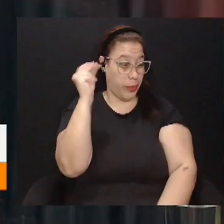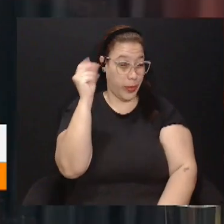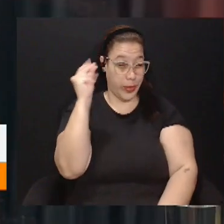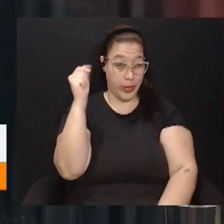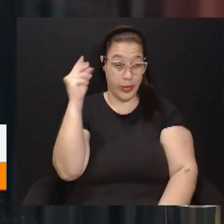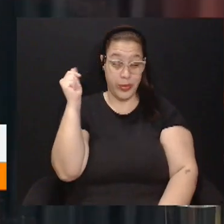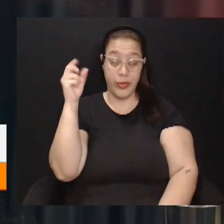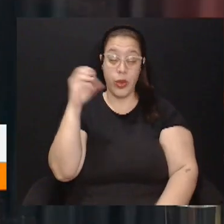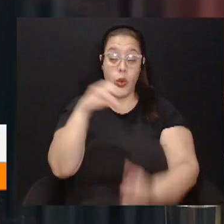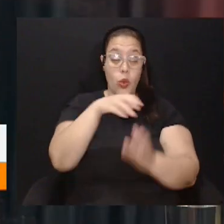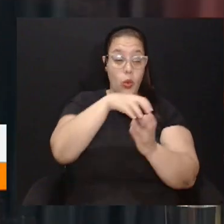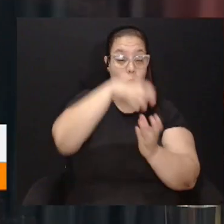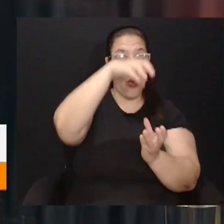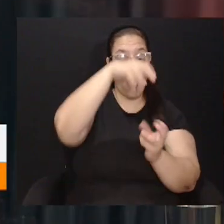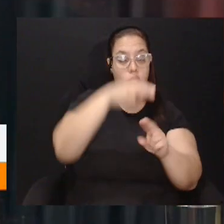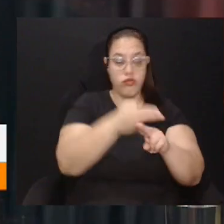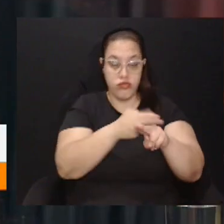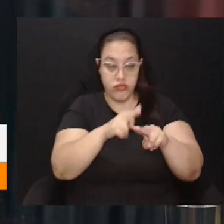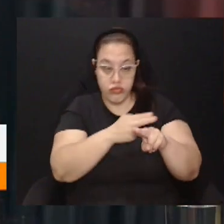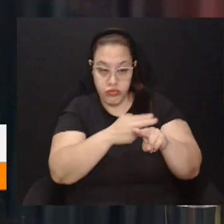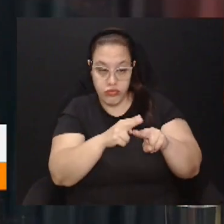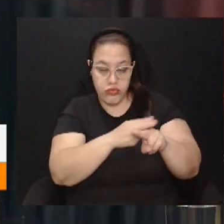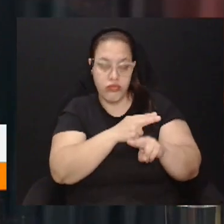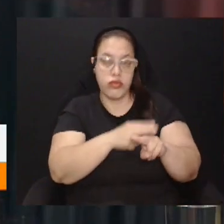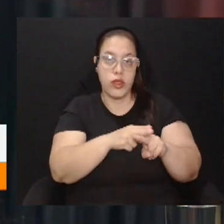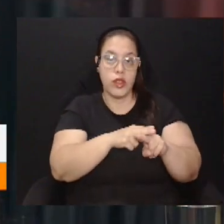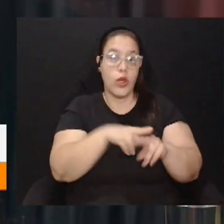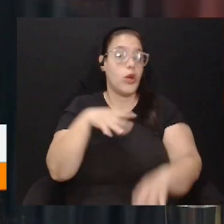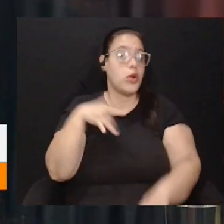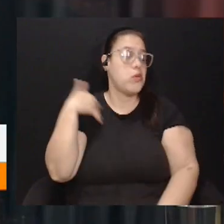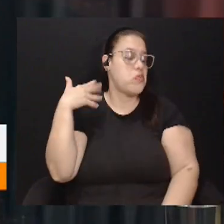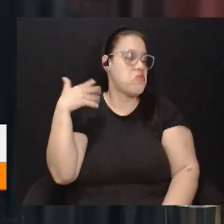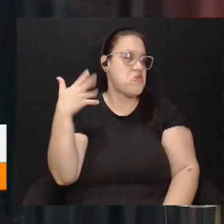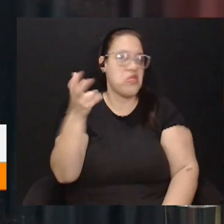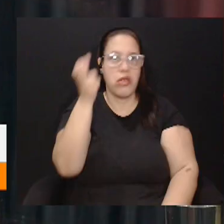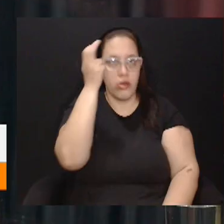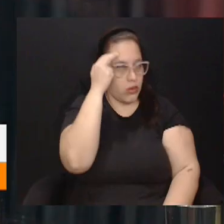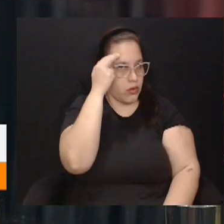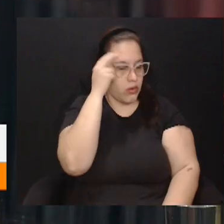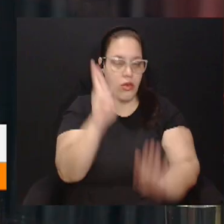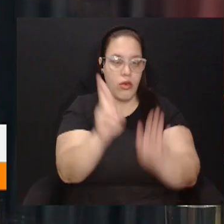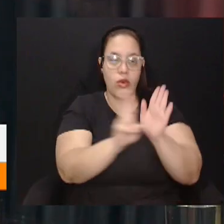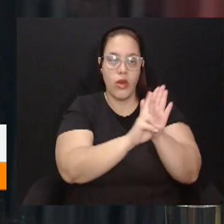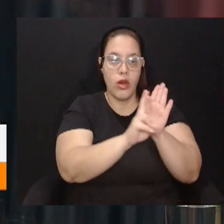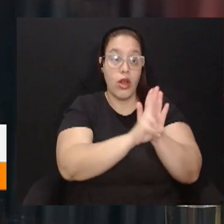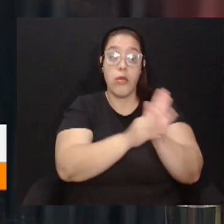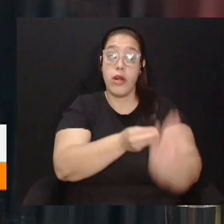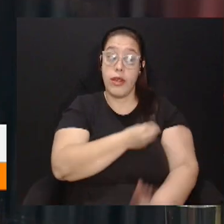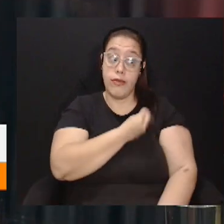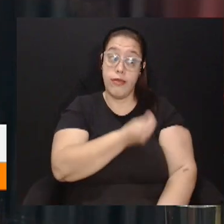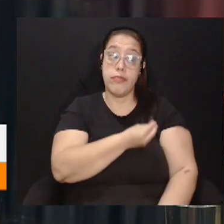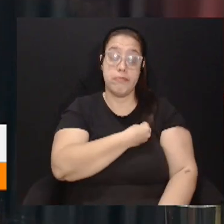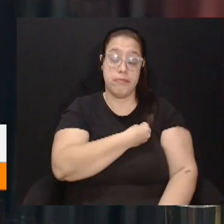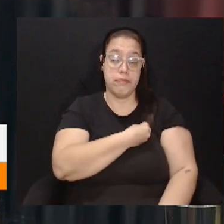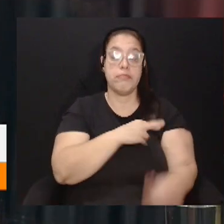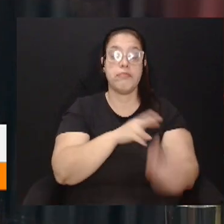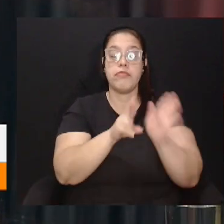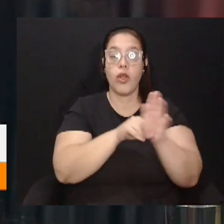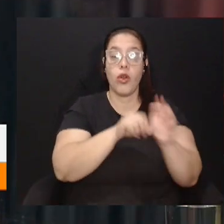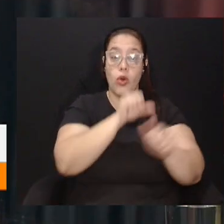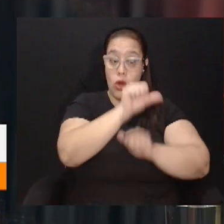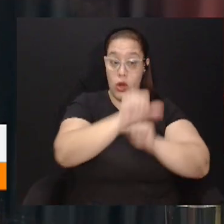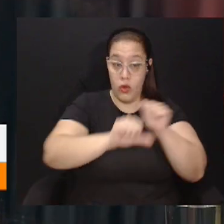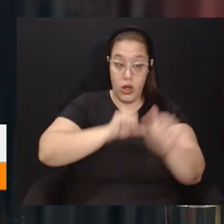ovo, para muitas e muitas civilizações, representa a vida, representa a renovação da